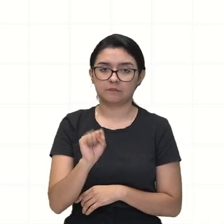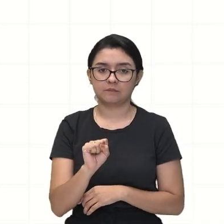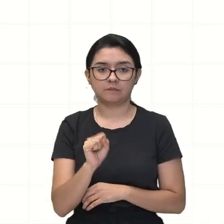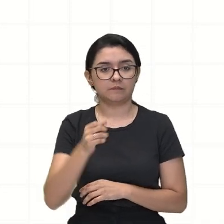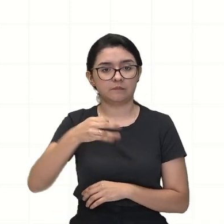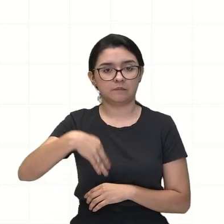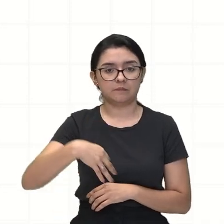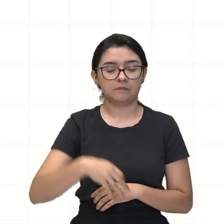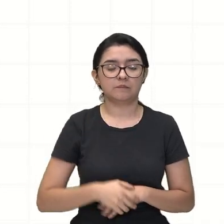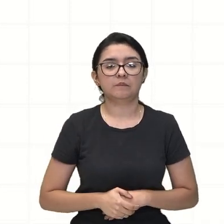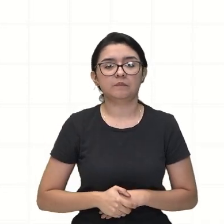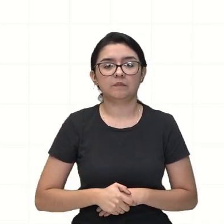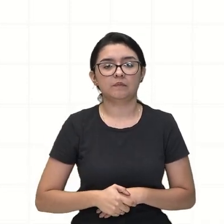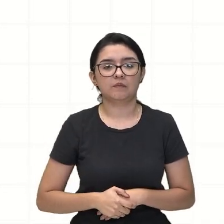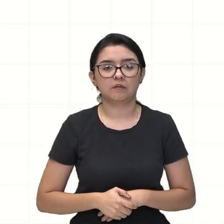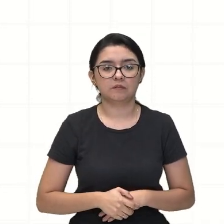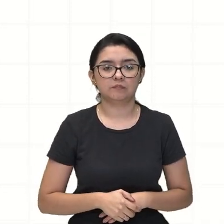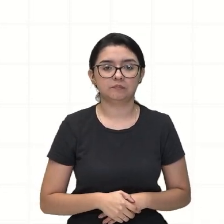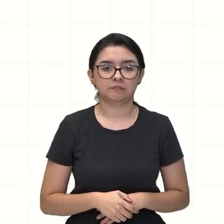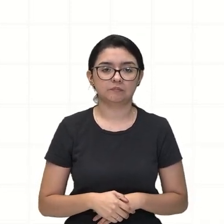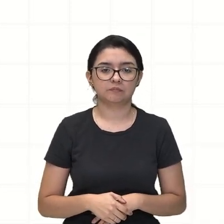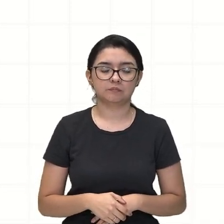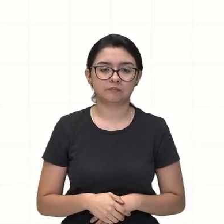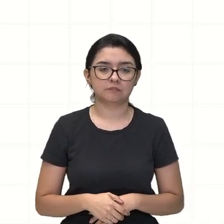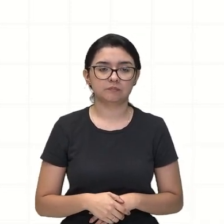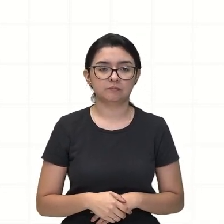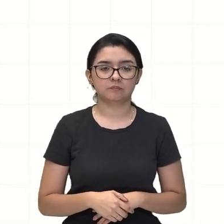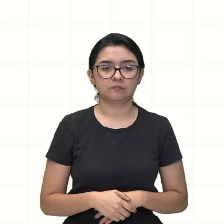Correto? Aí, ó.